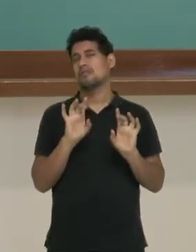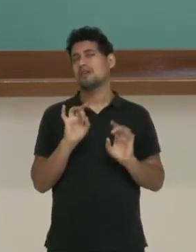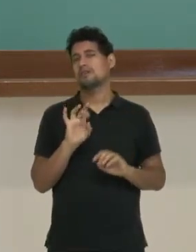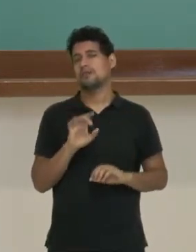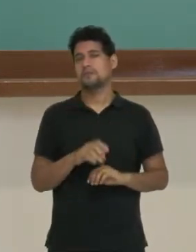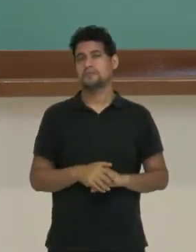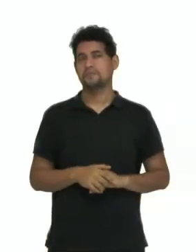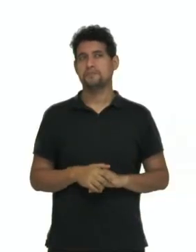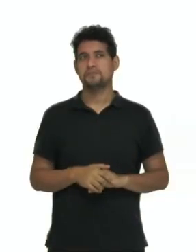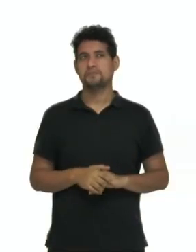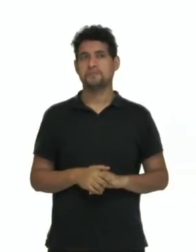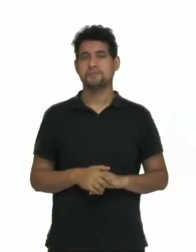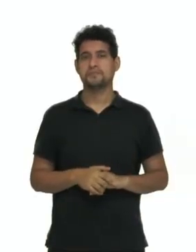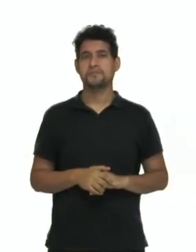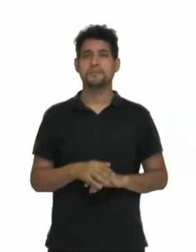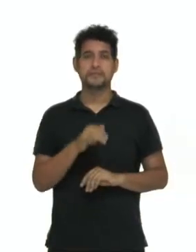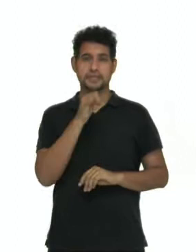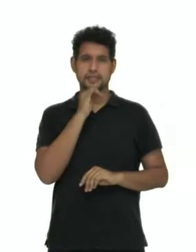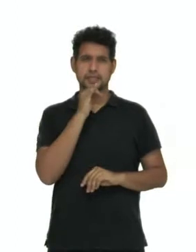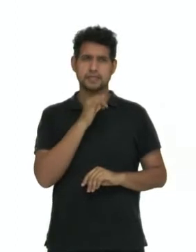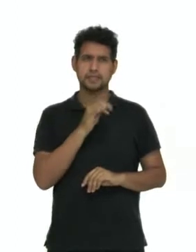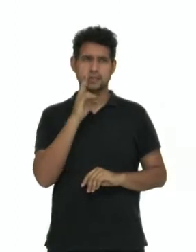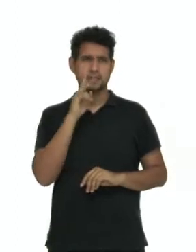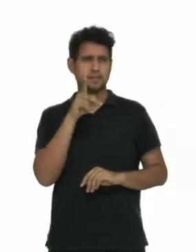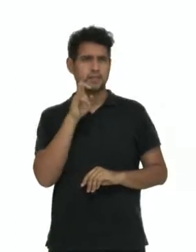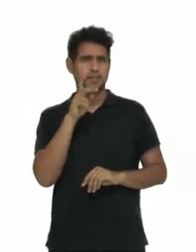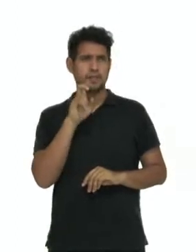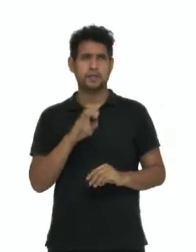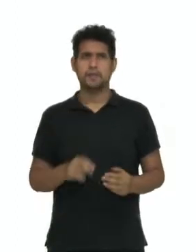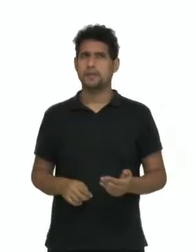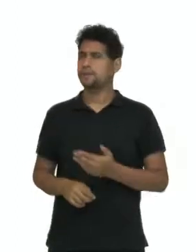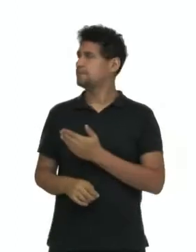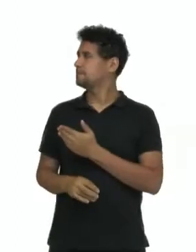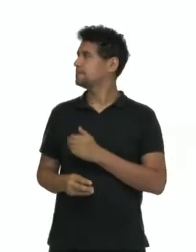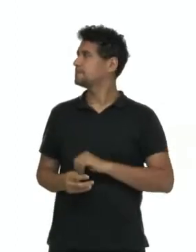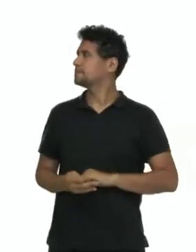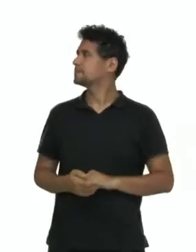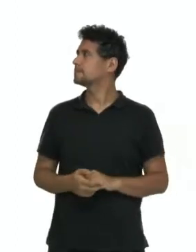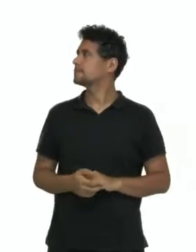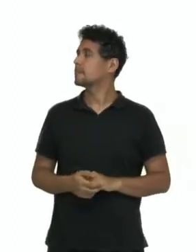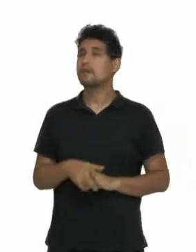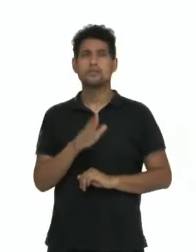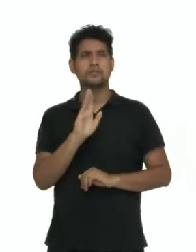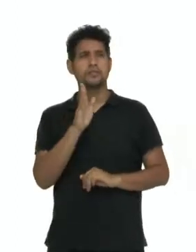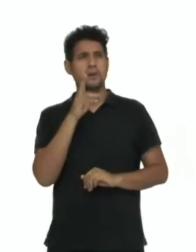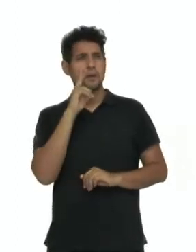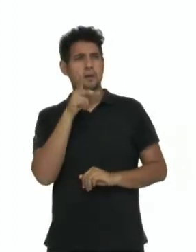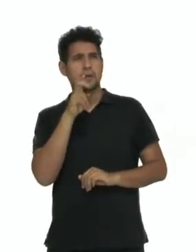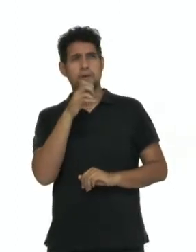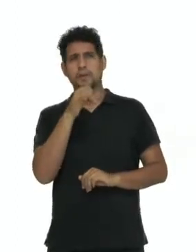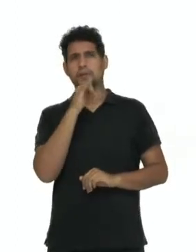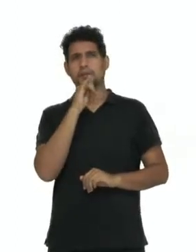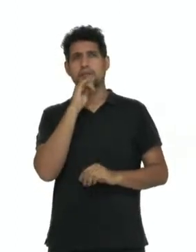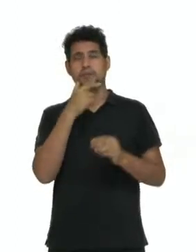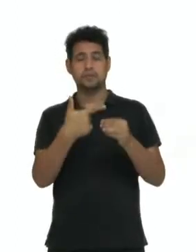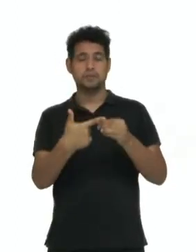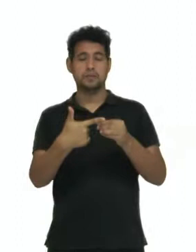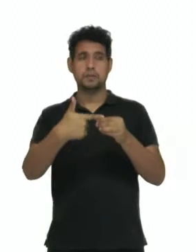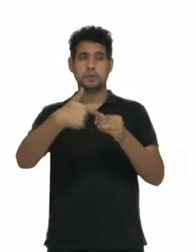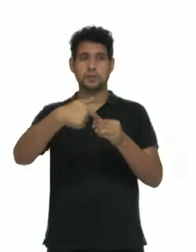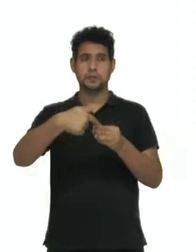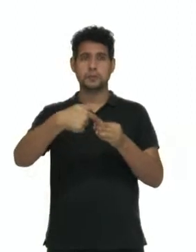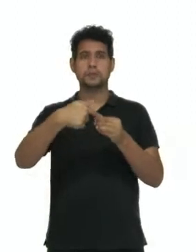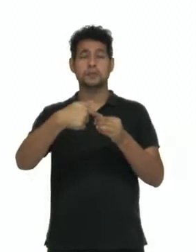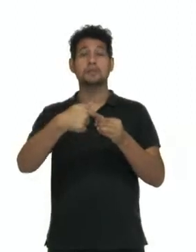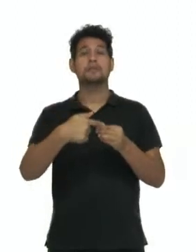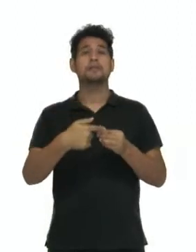Olha lá. Então, vamos tentar observar isso aqui comigo. Você já reparou que nos postos de combustíveis, os